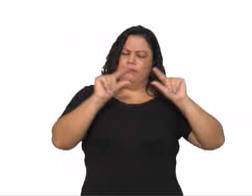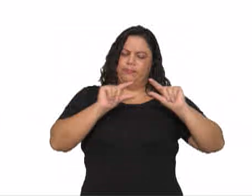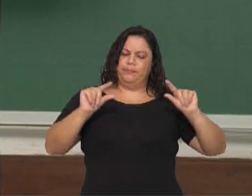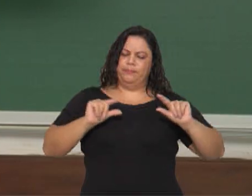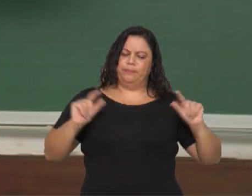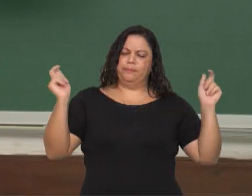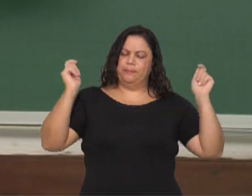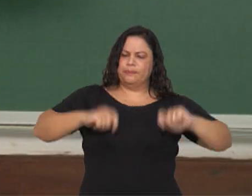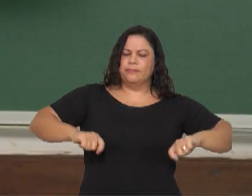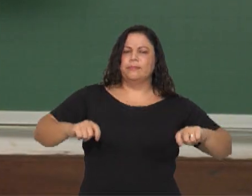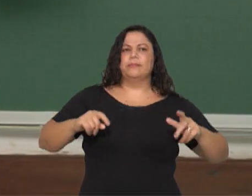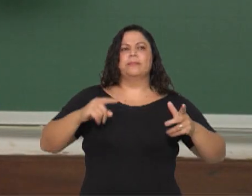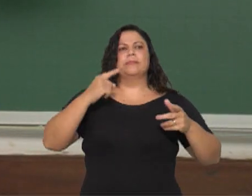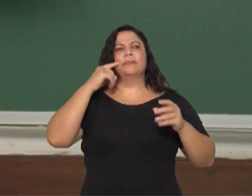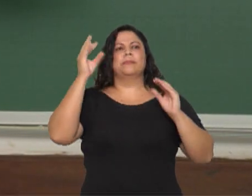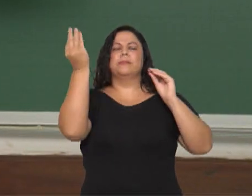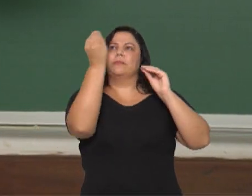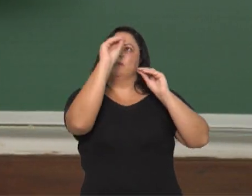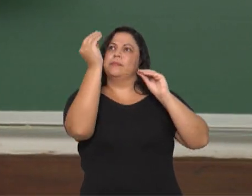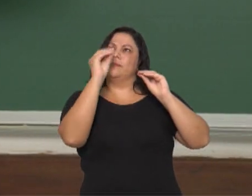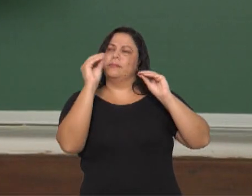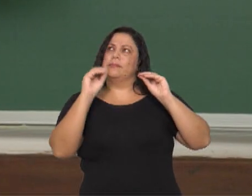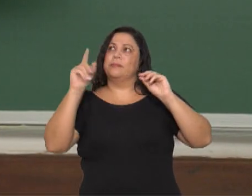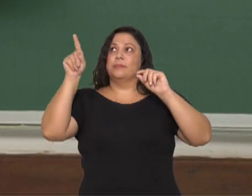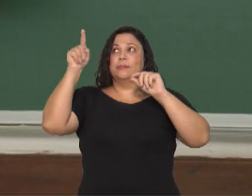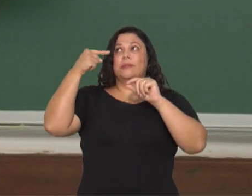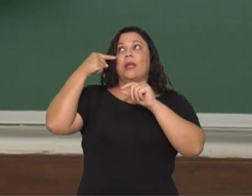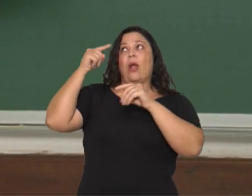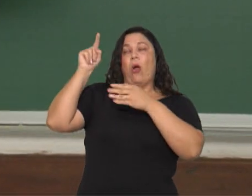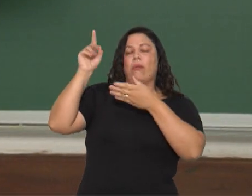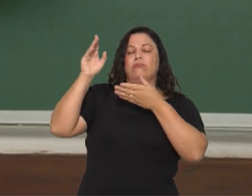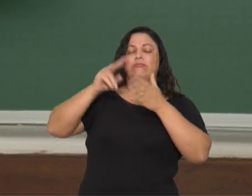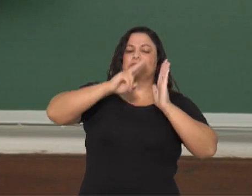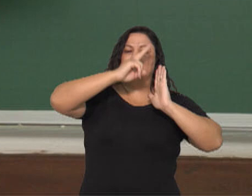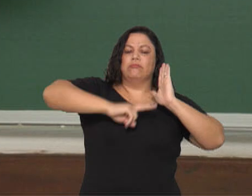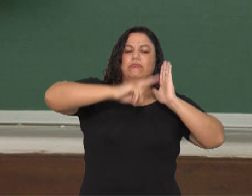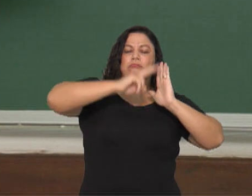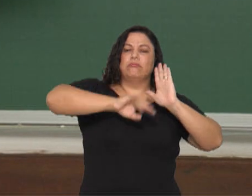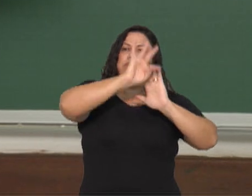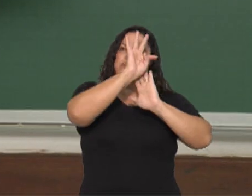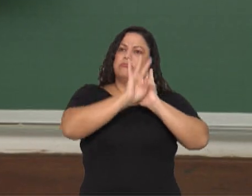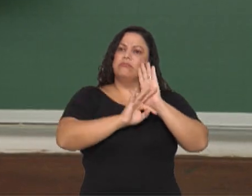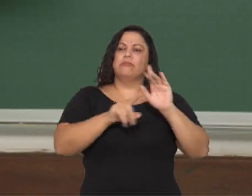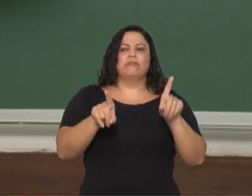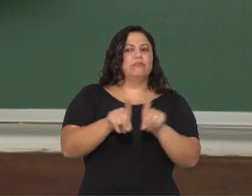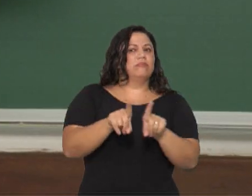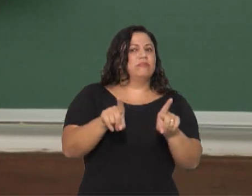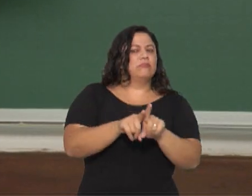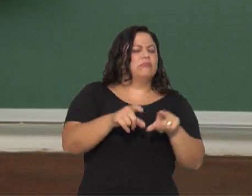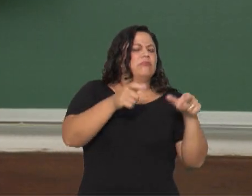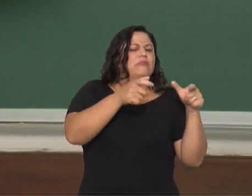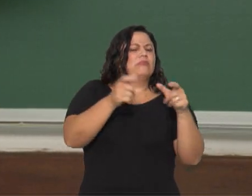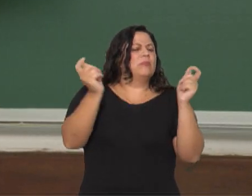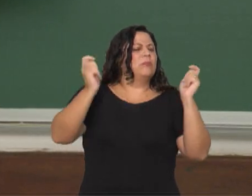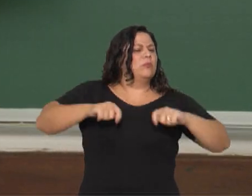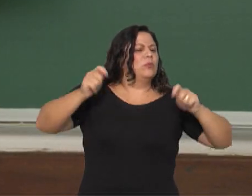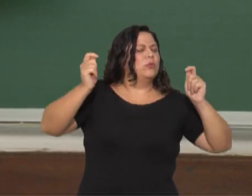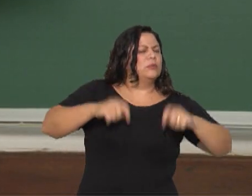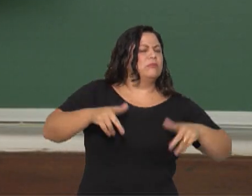até procuramos colocar aqui para que vocês possam acompanhar, mas vão relendo o texto também. Onde é que nós temos essas possibilidades?